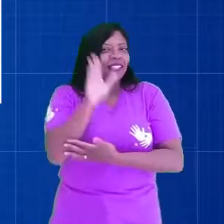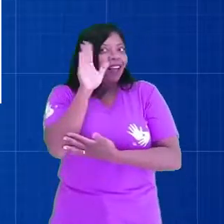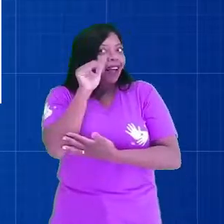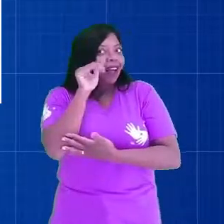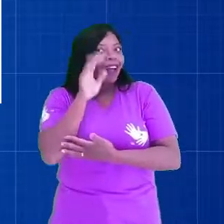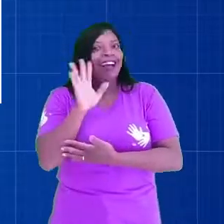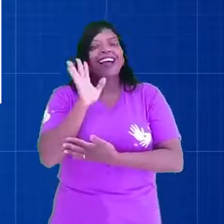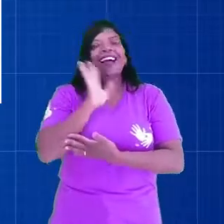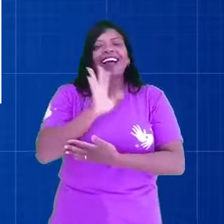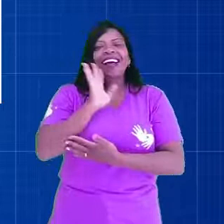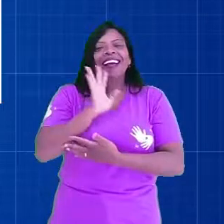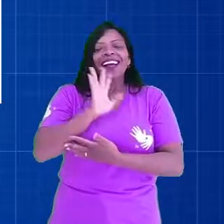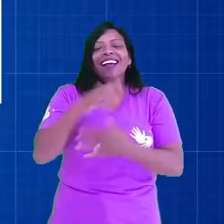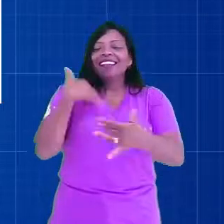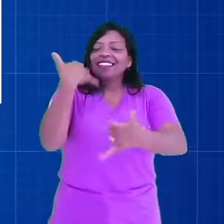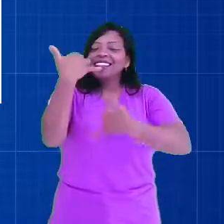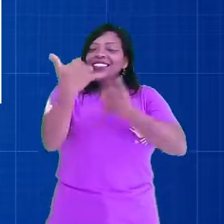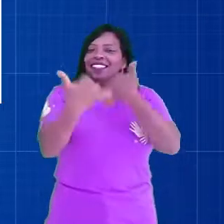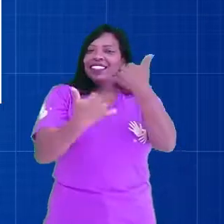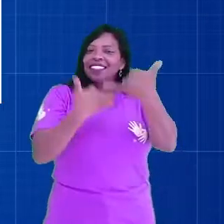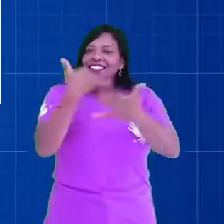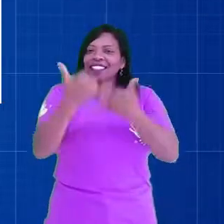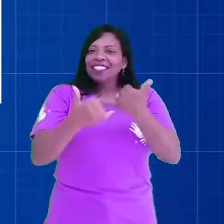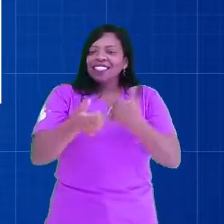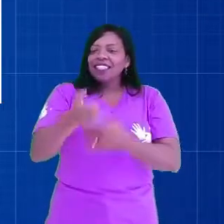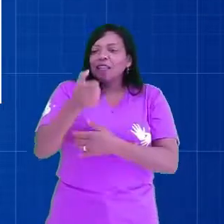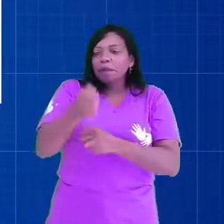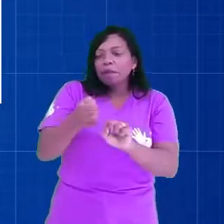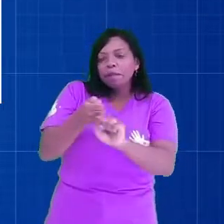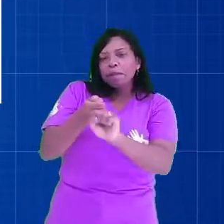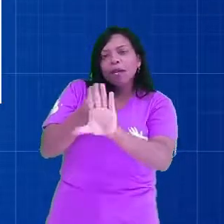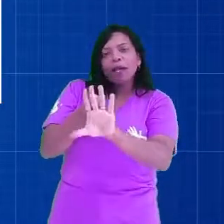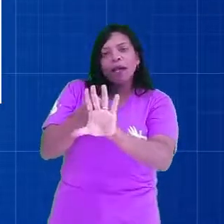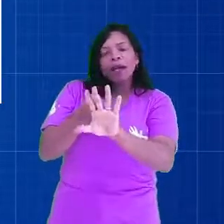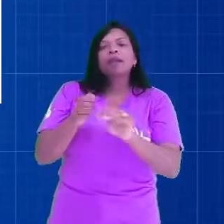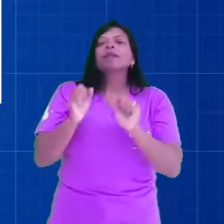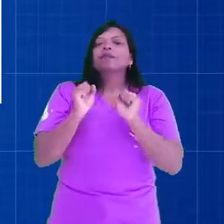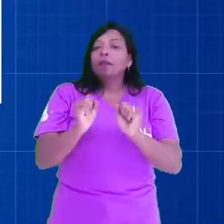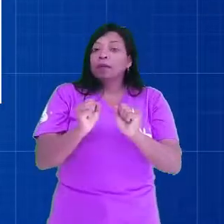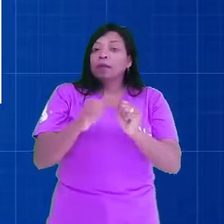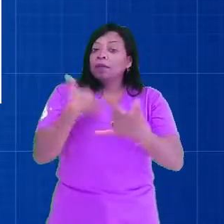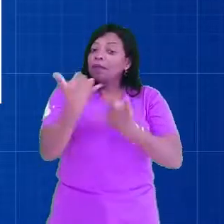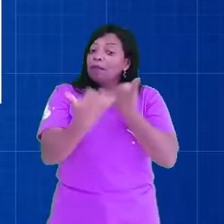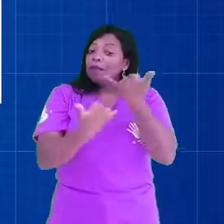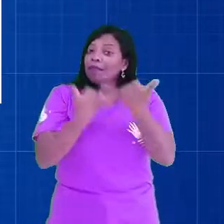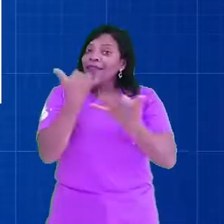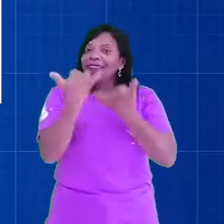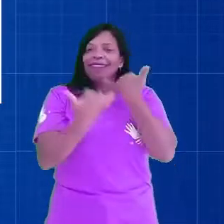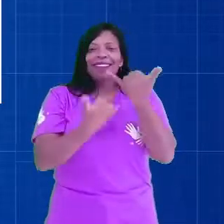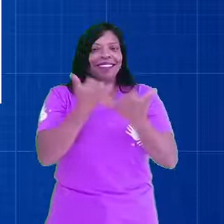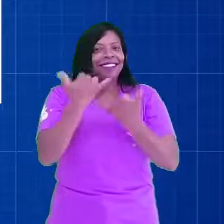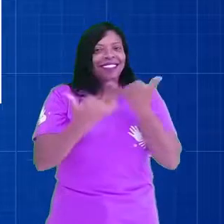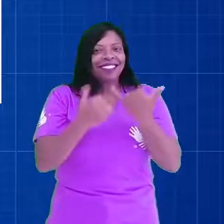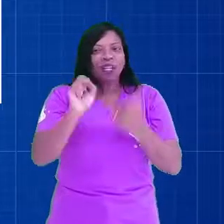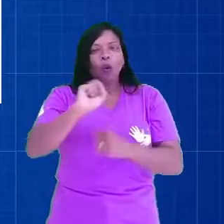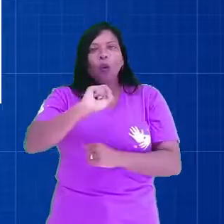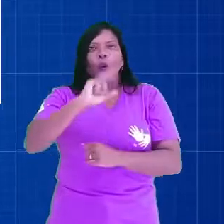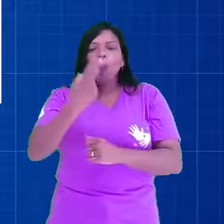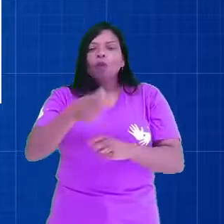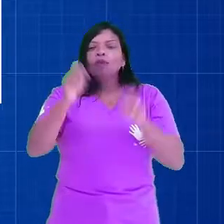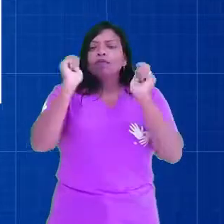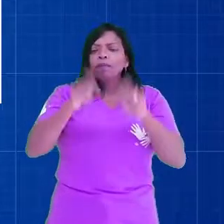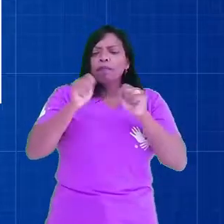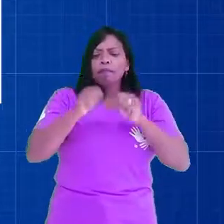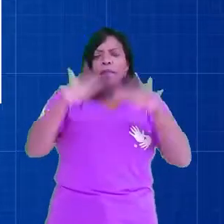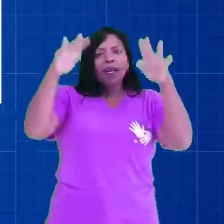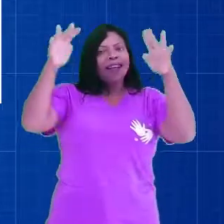interessante, fazer a brincadeira de uma lanterna divertida ou a lanterna mágica. Como é